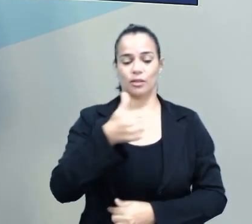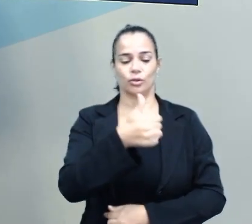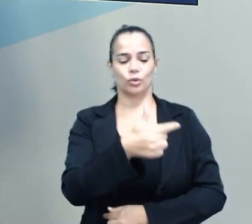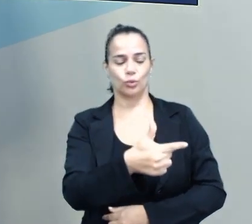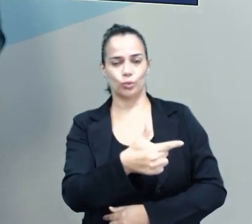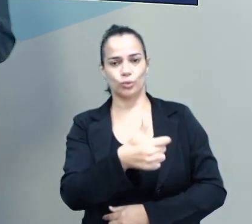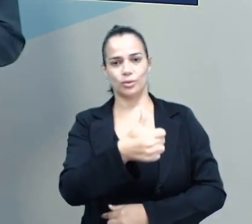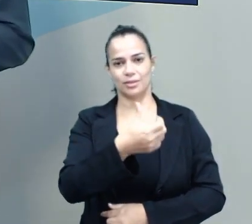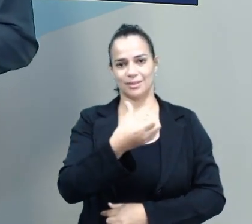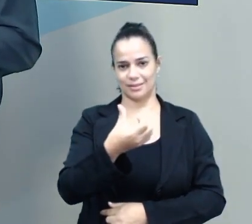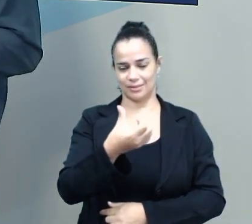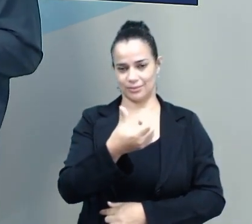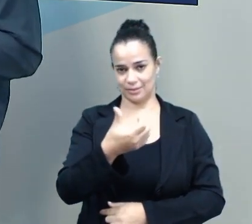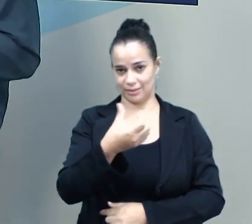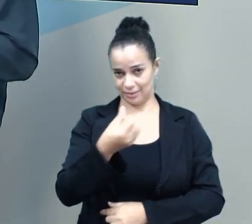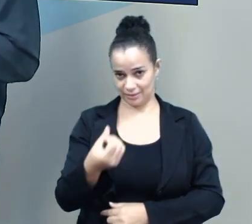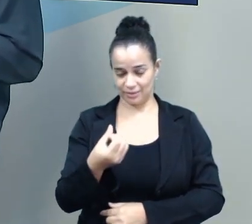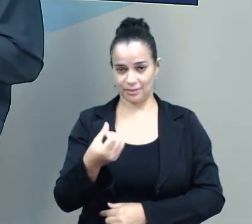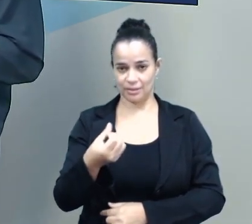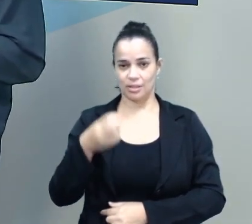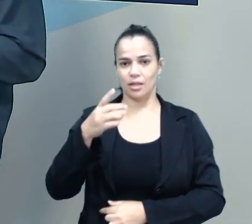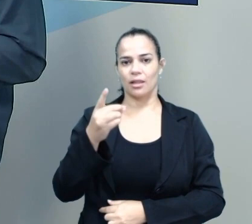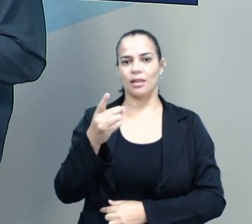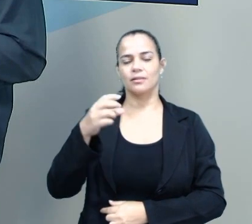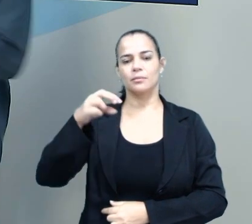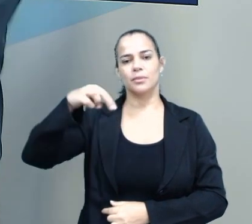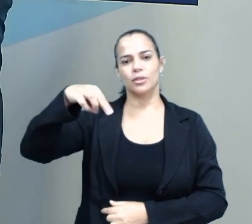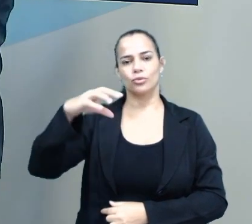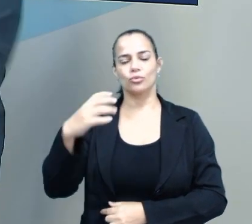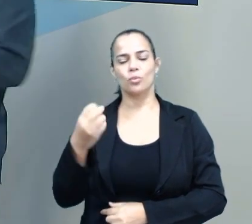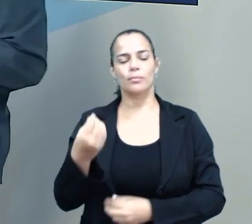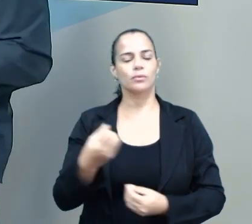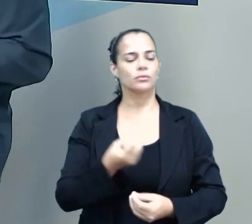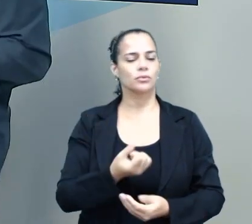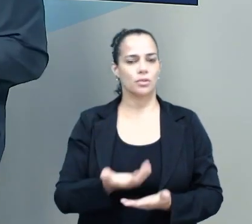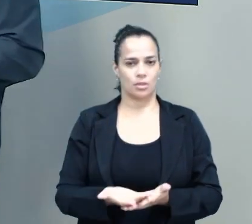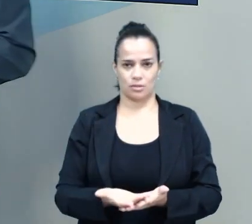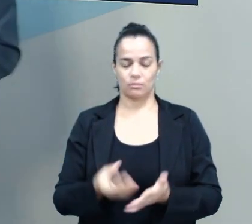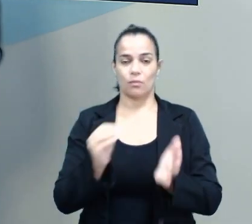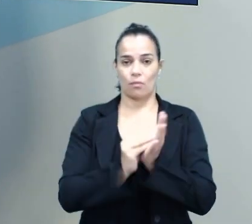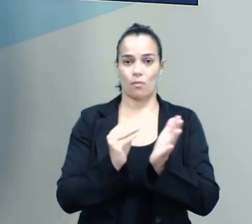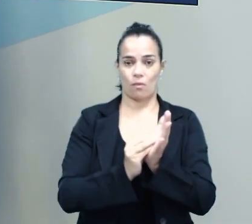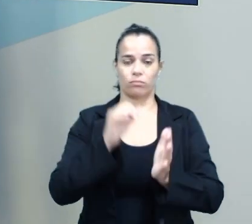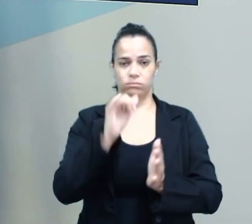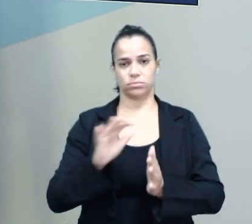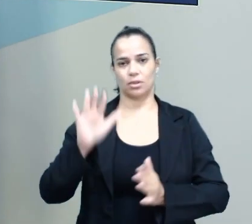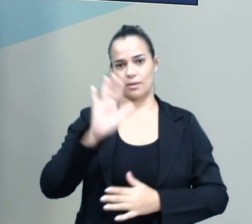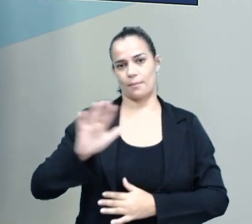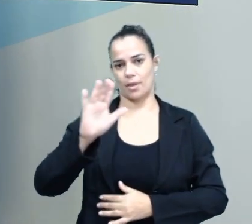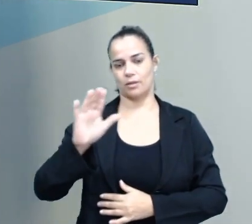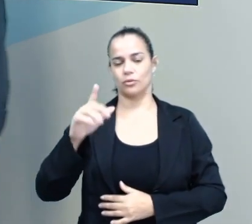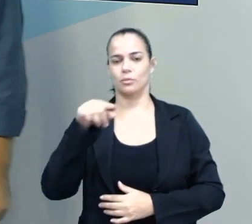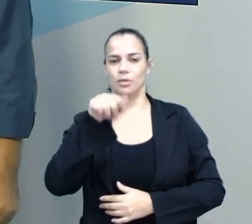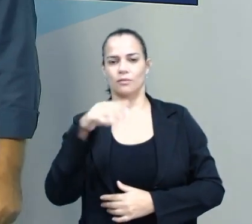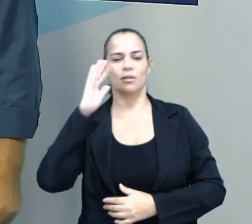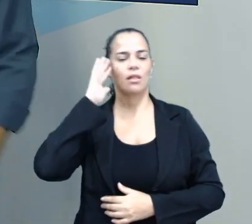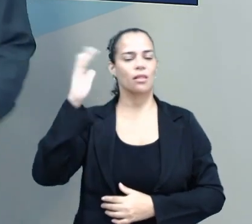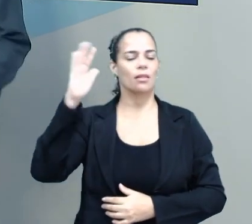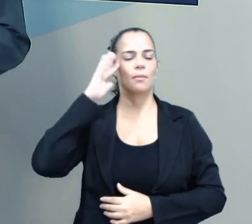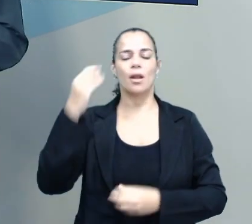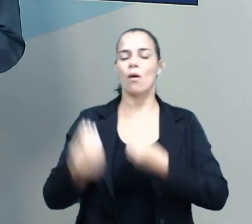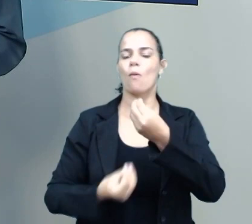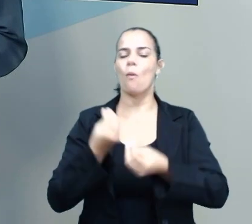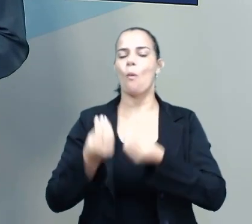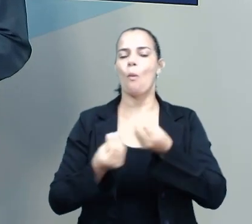216 decímetros cúbicos de volume? E aí eu coloco também a figura para você recordar como